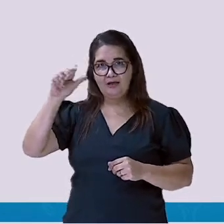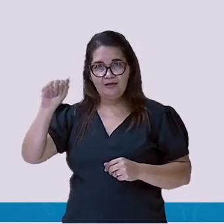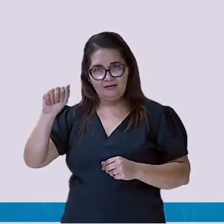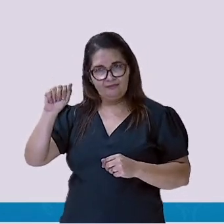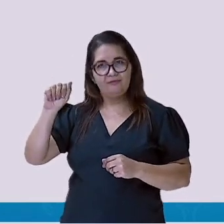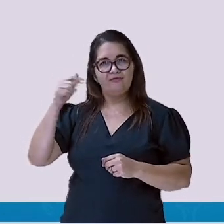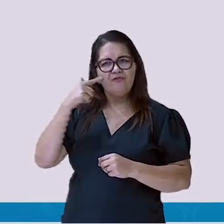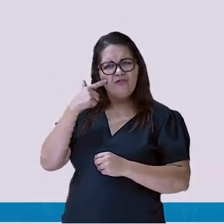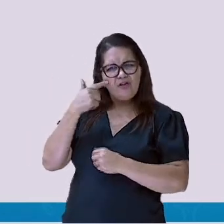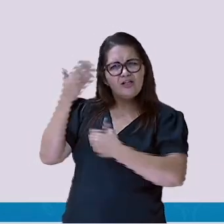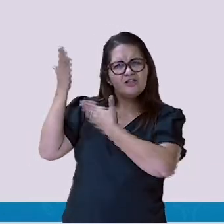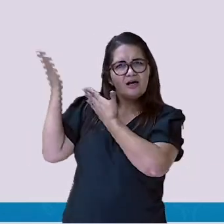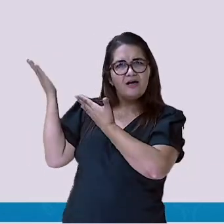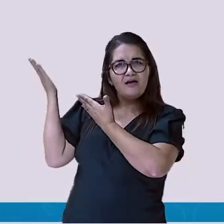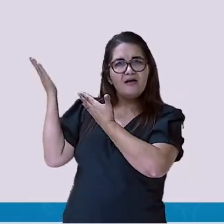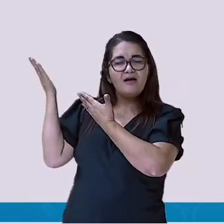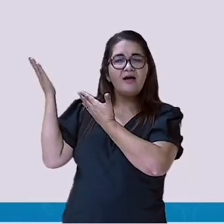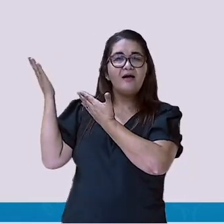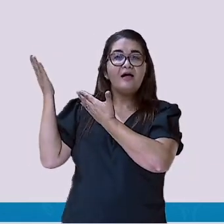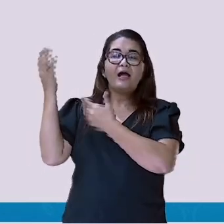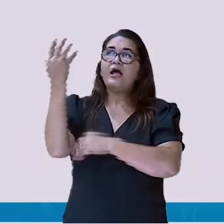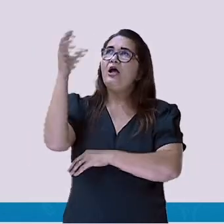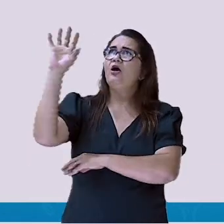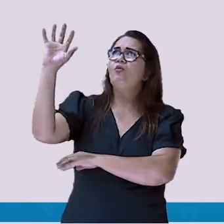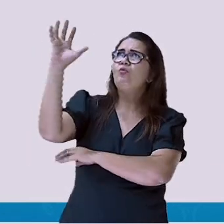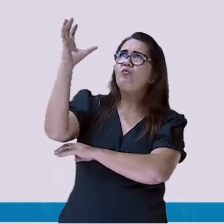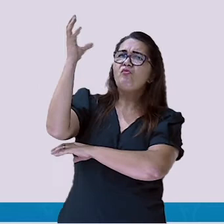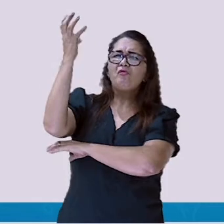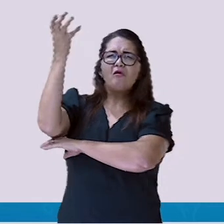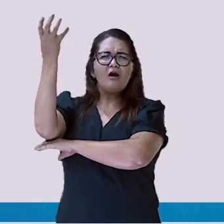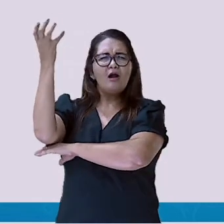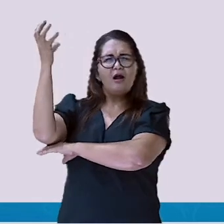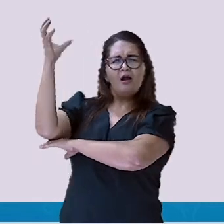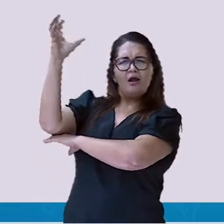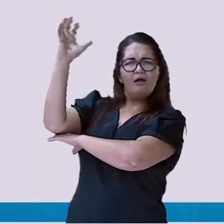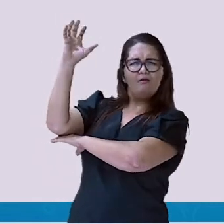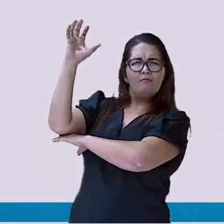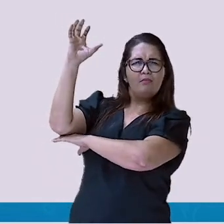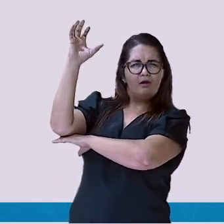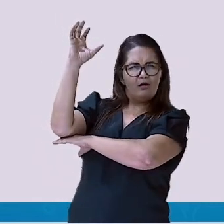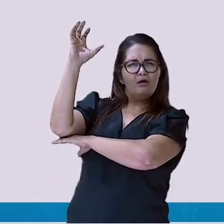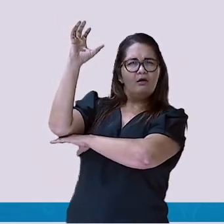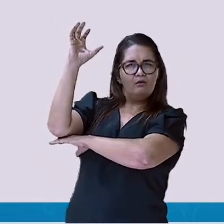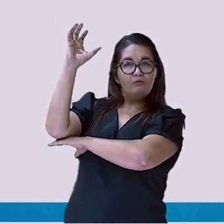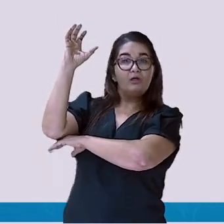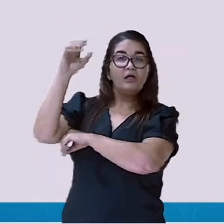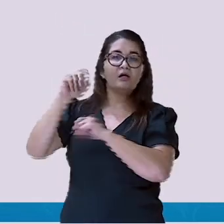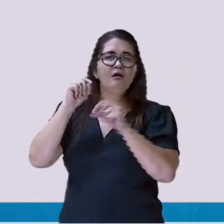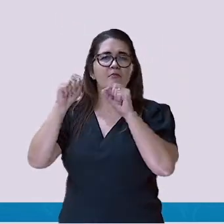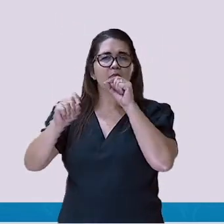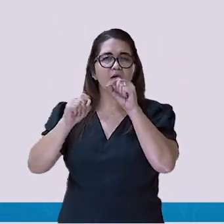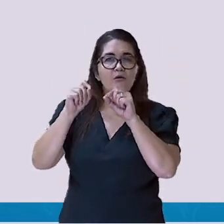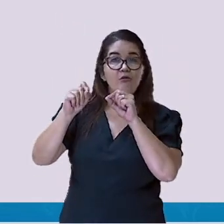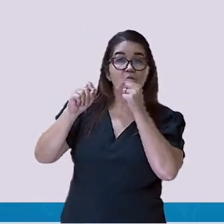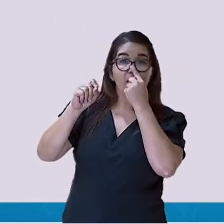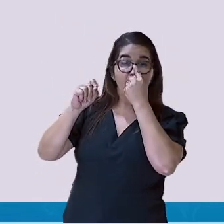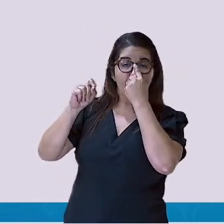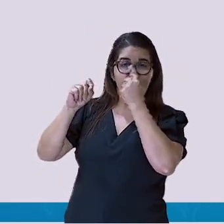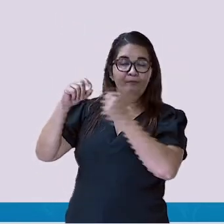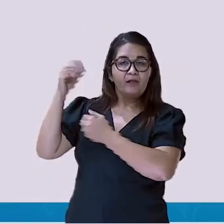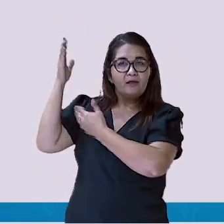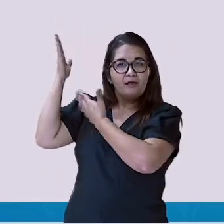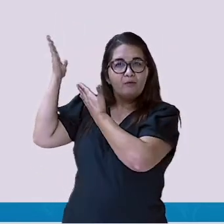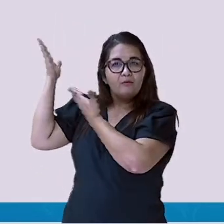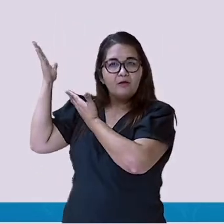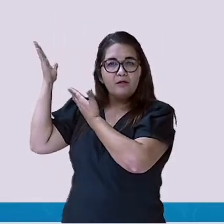frio. Ela foi amplamente também devastada e restando apenas 5% do